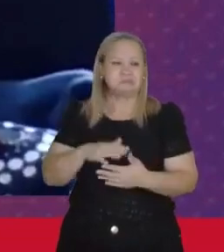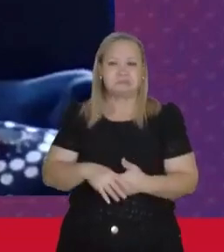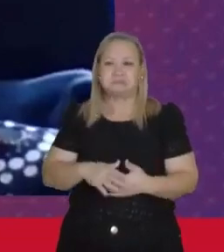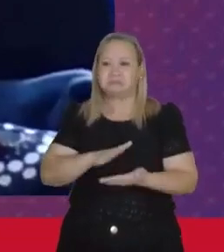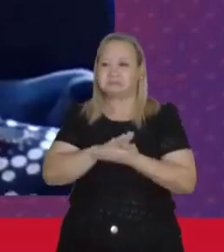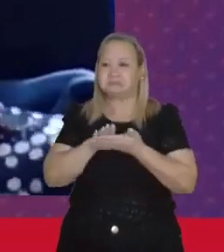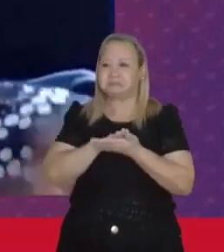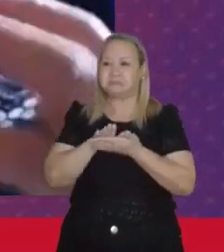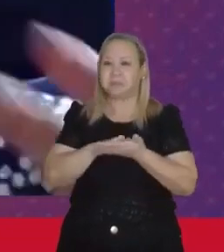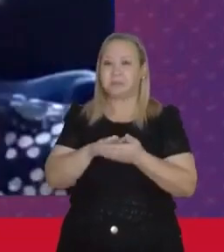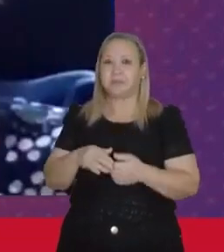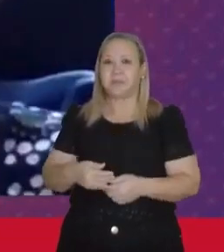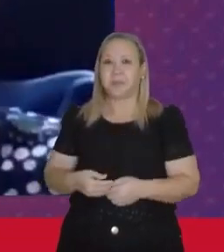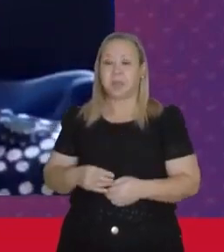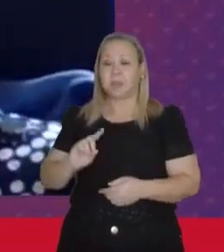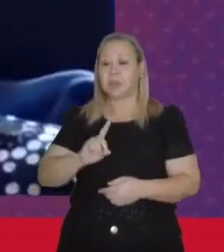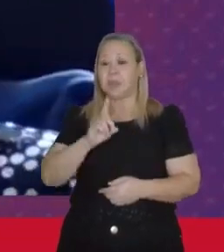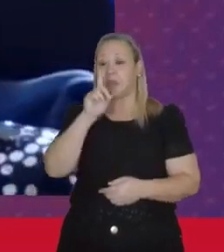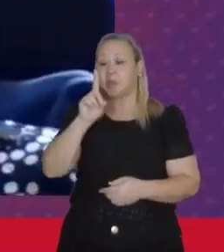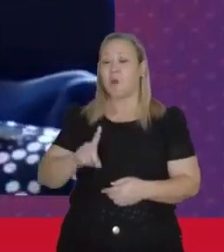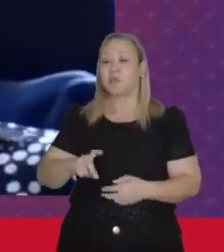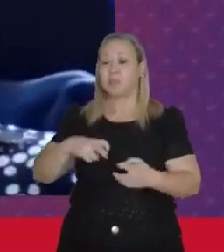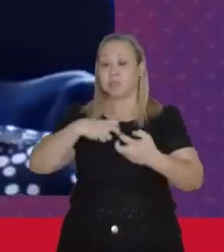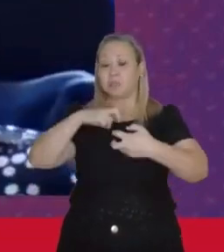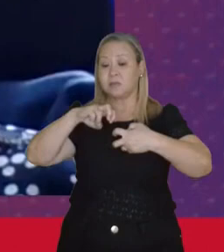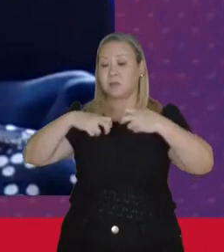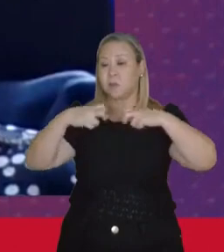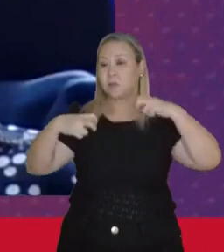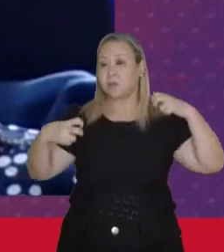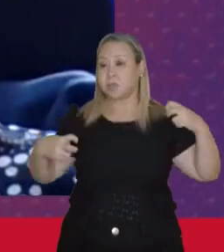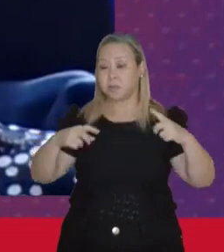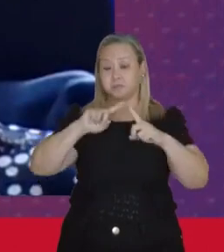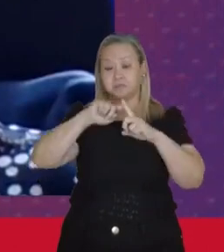Os direitos reprodutivos. Que são direitos reprodutivos?